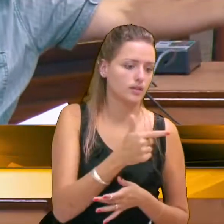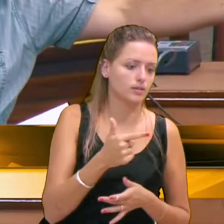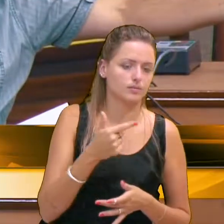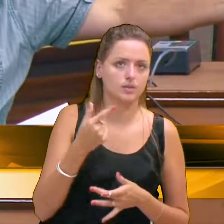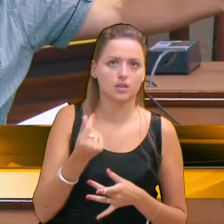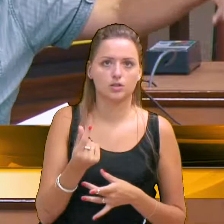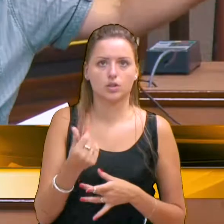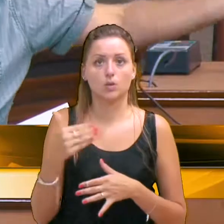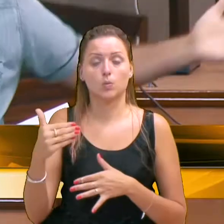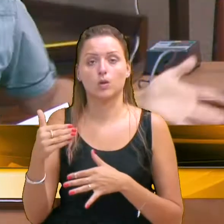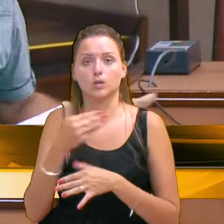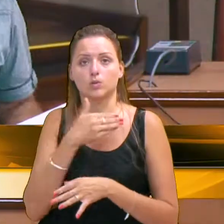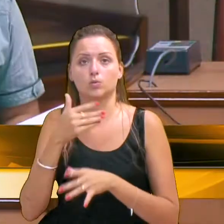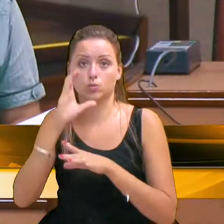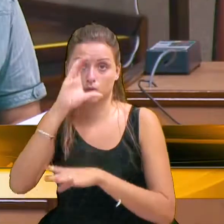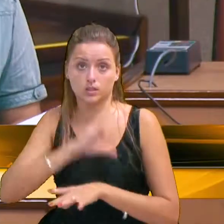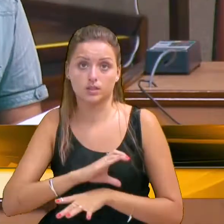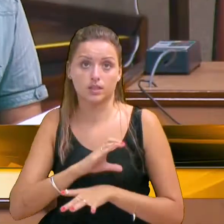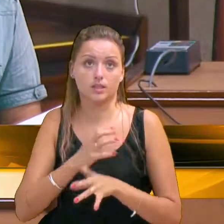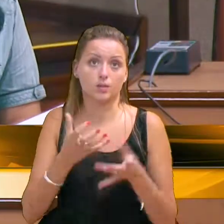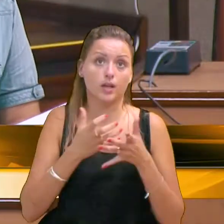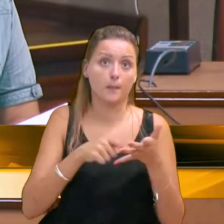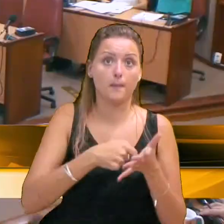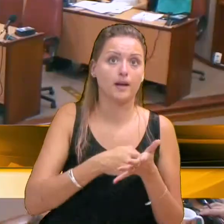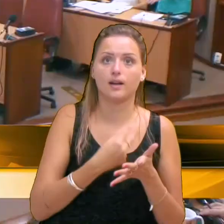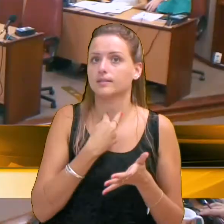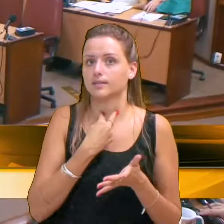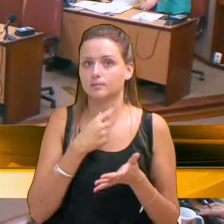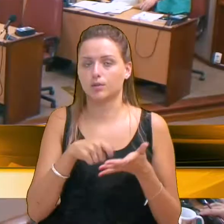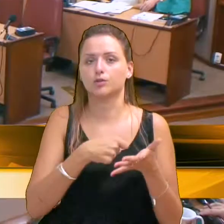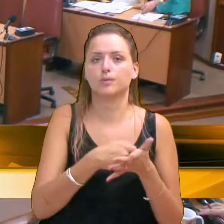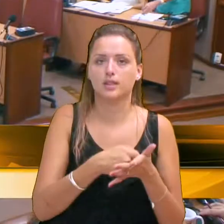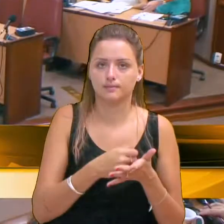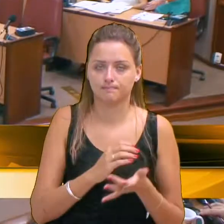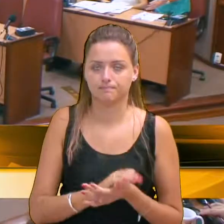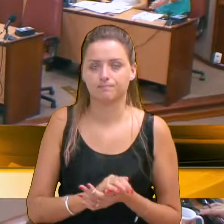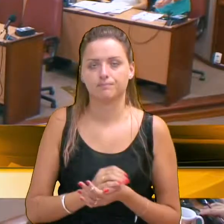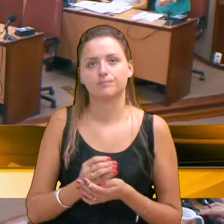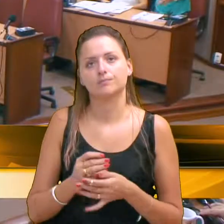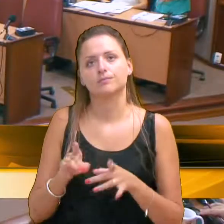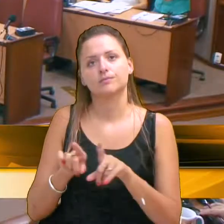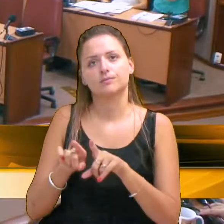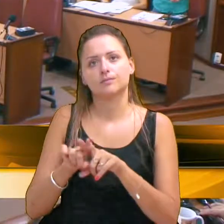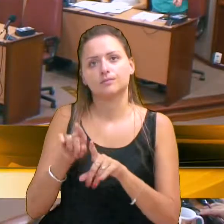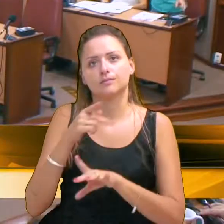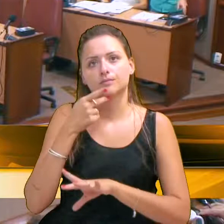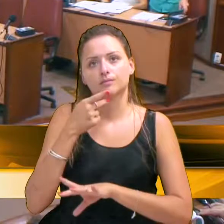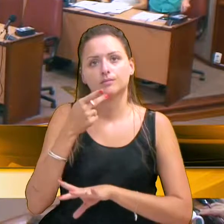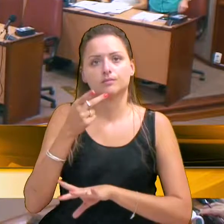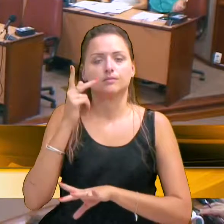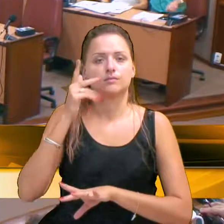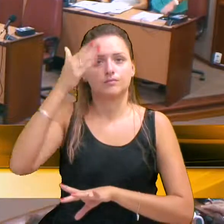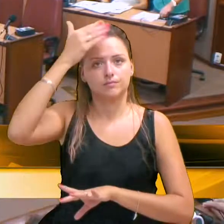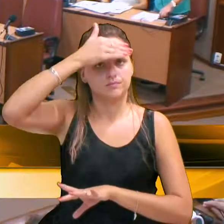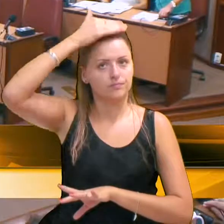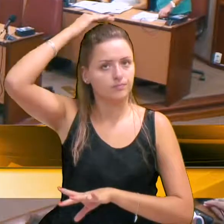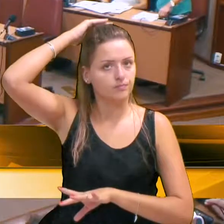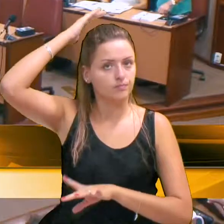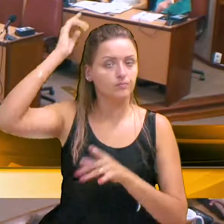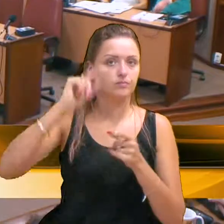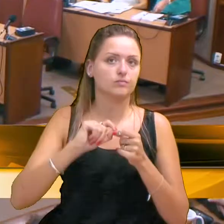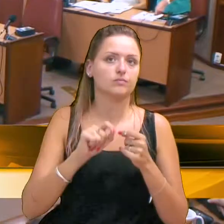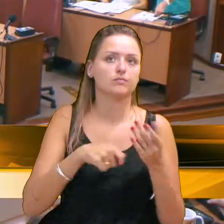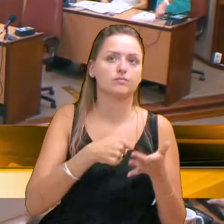cidadão quer contribuir, não pode pagar. Obrigado. Vale registrar, né, que o prefeito Alceu, que antecipou, ou